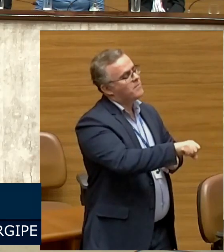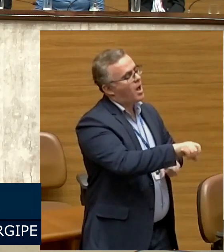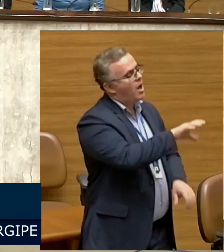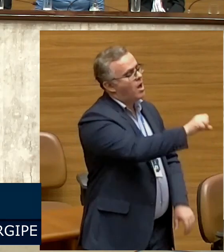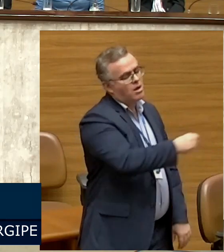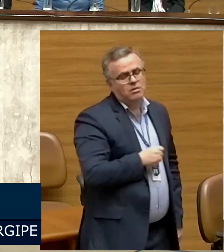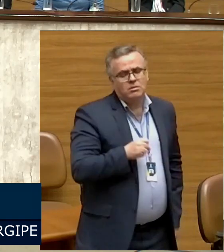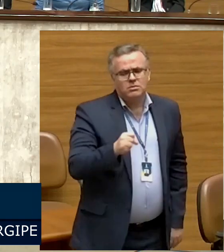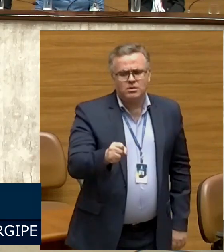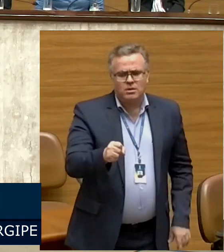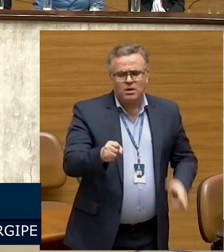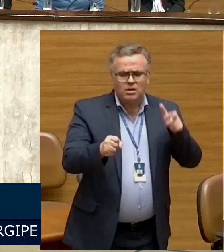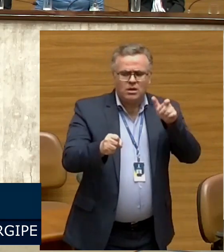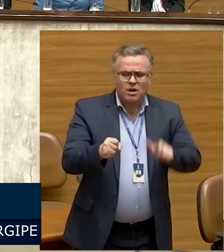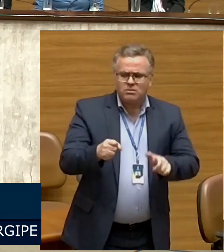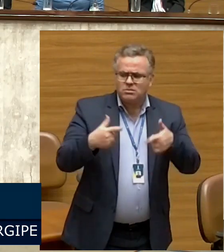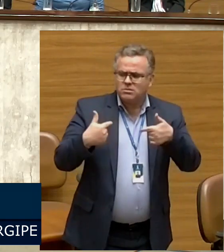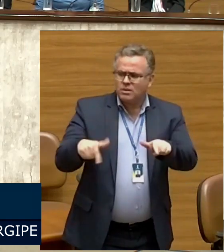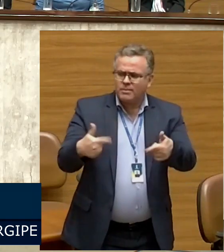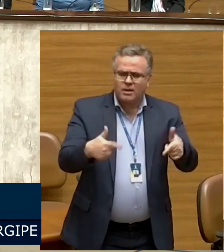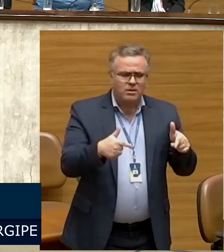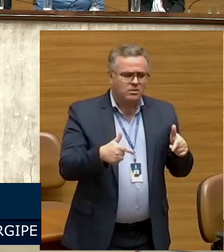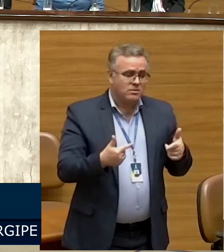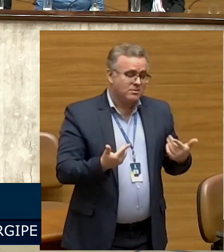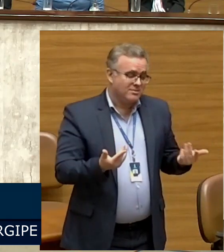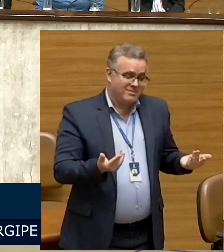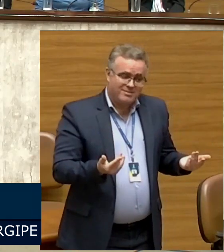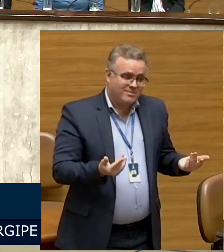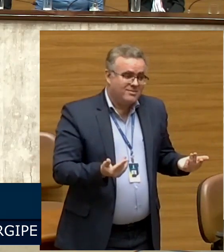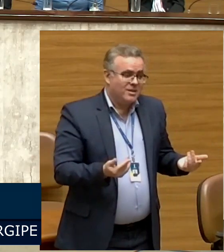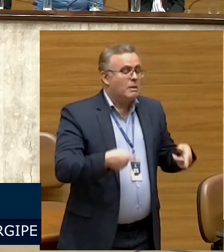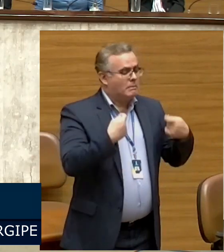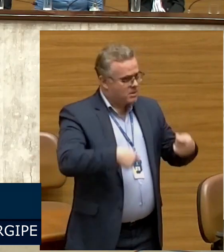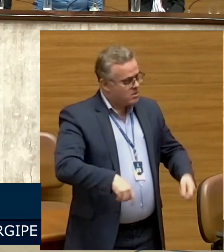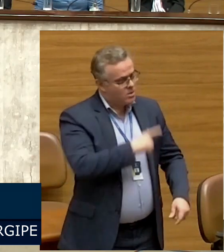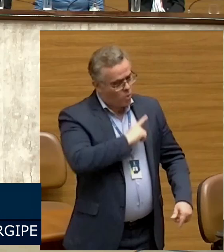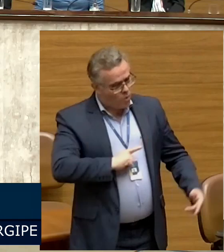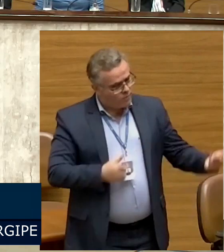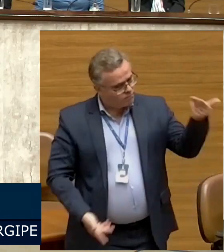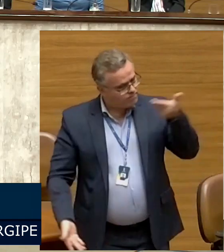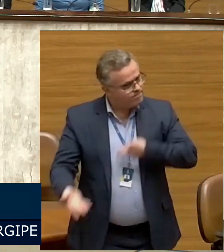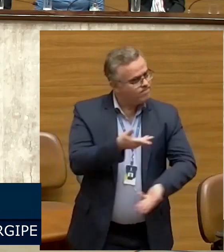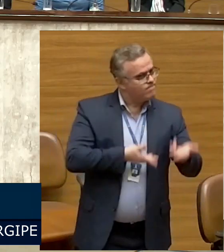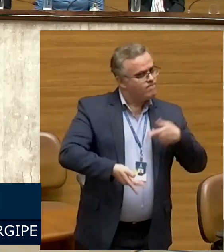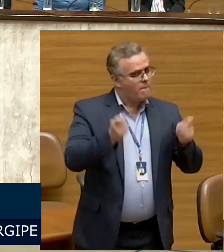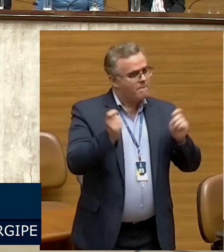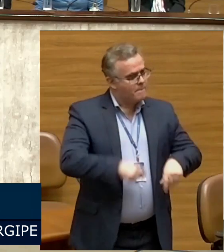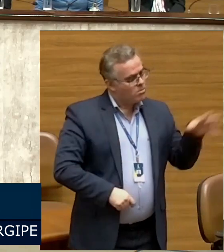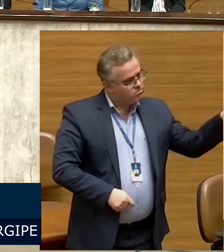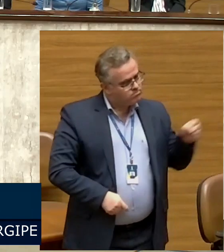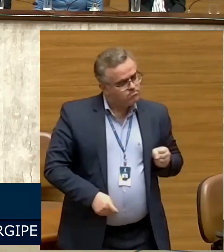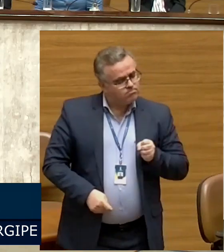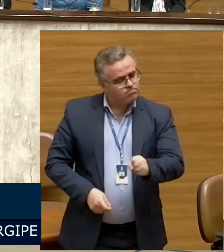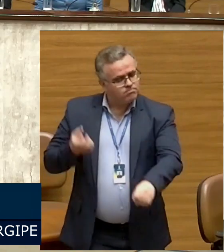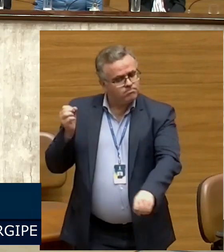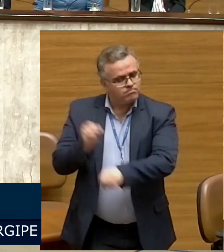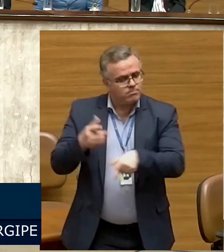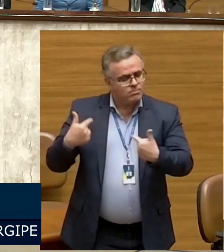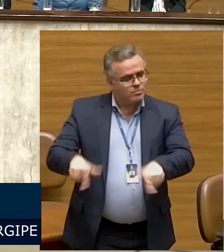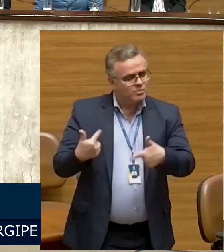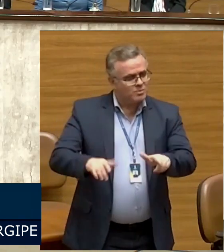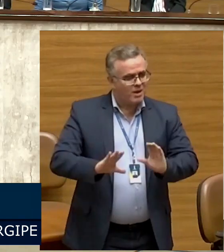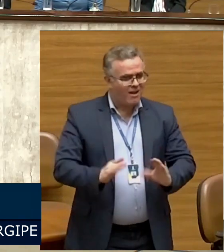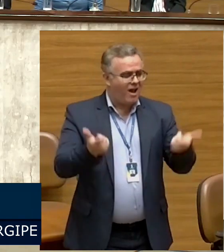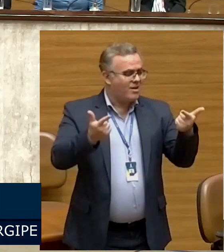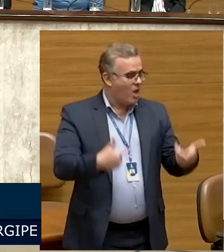ver estratégia de colocar, dialogar com os governos para que, né, esses profissionais ocupem, né, porque